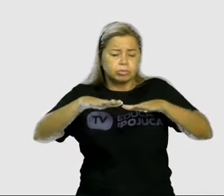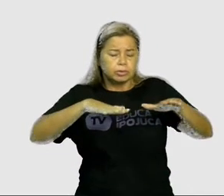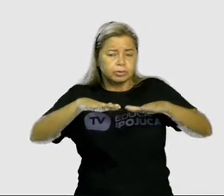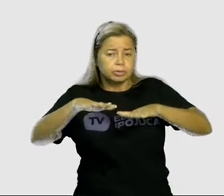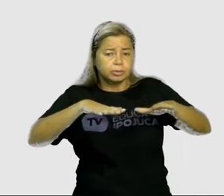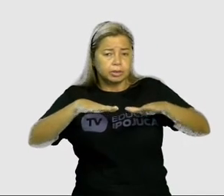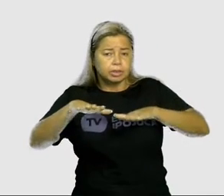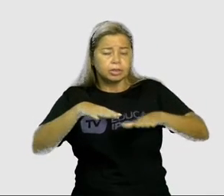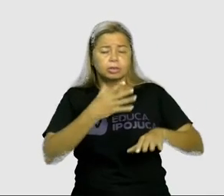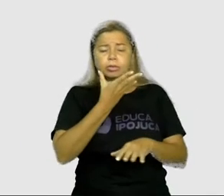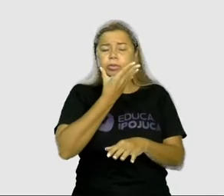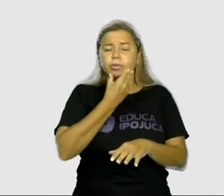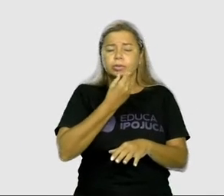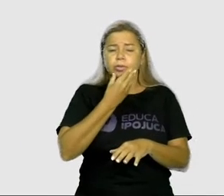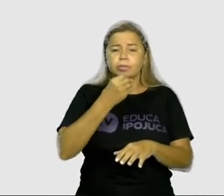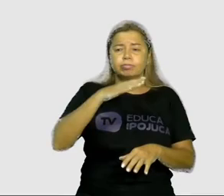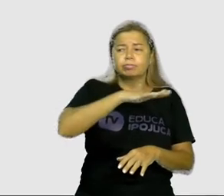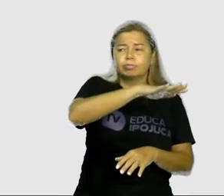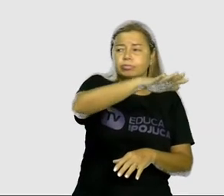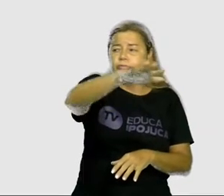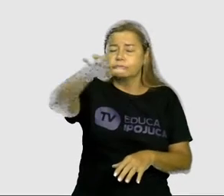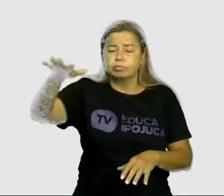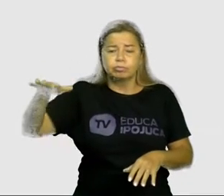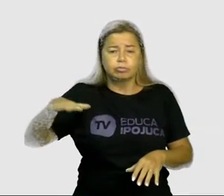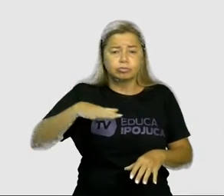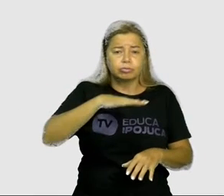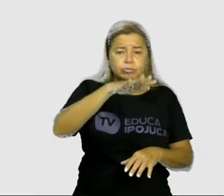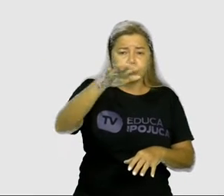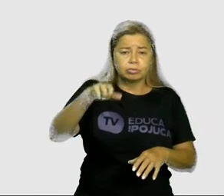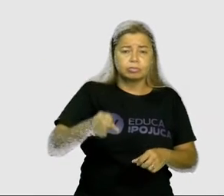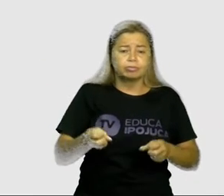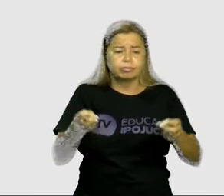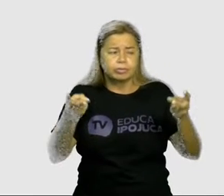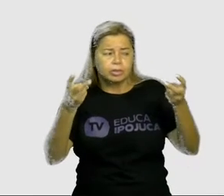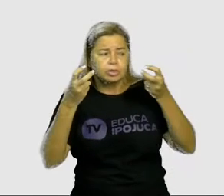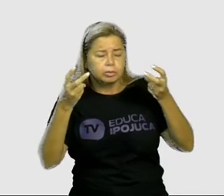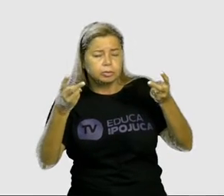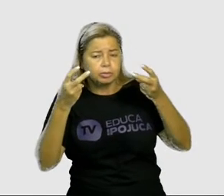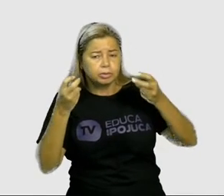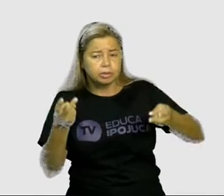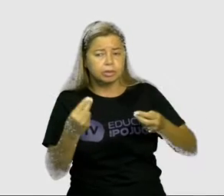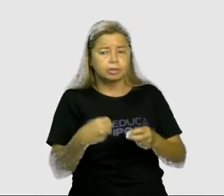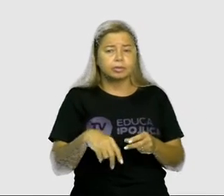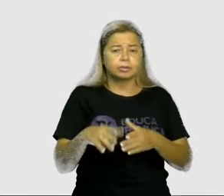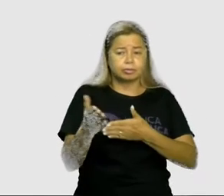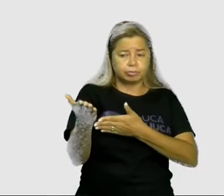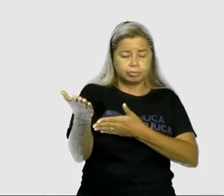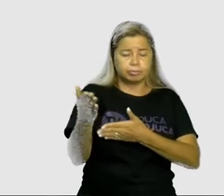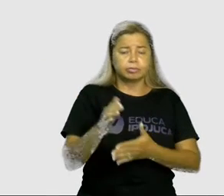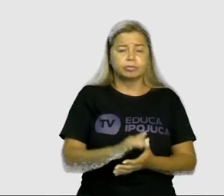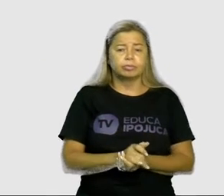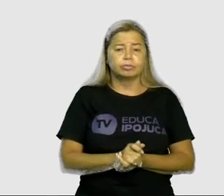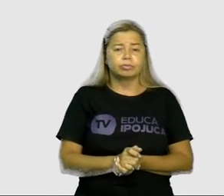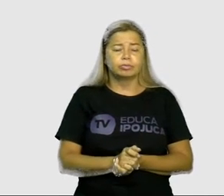de Henrique no espaço através da observação da imagem a seguir,